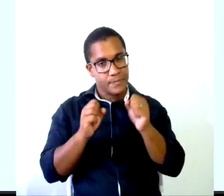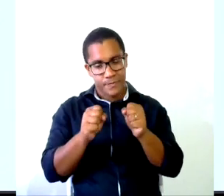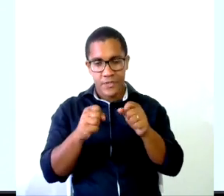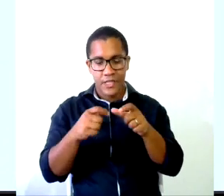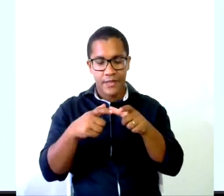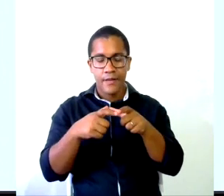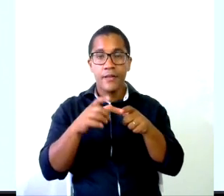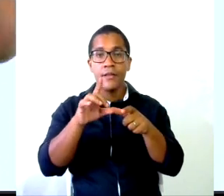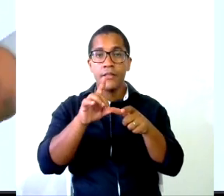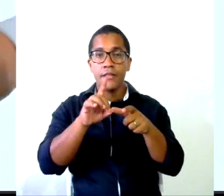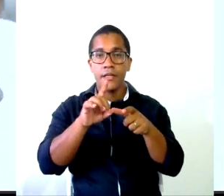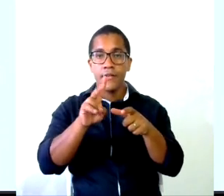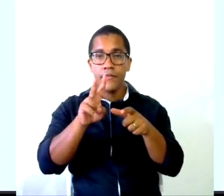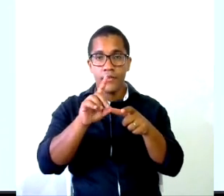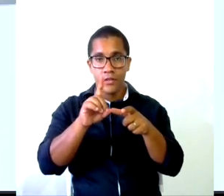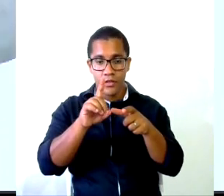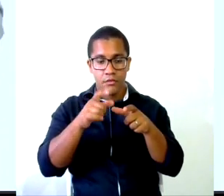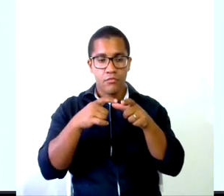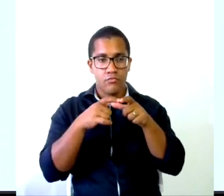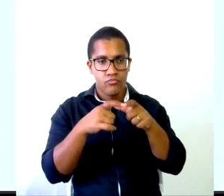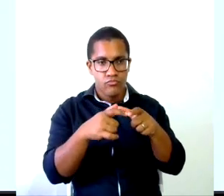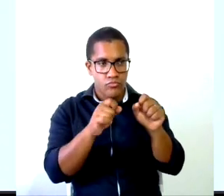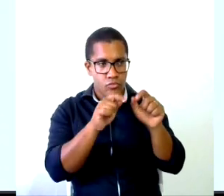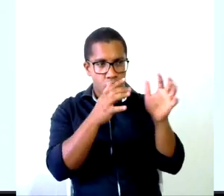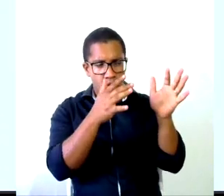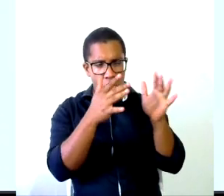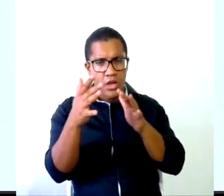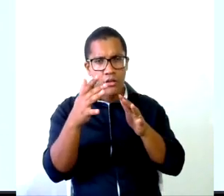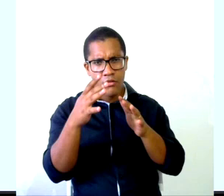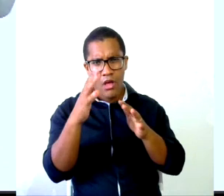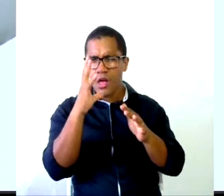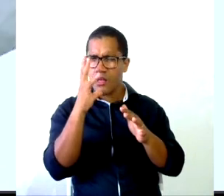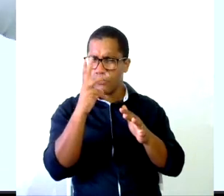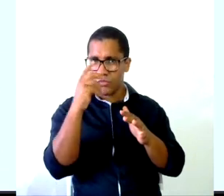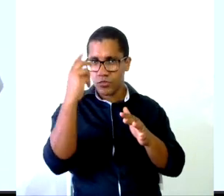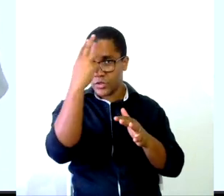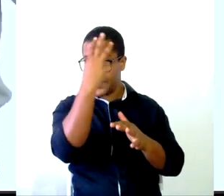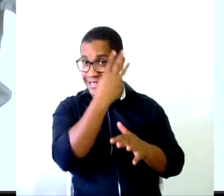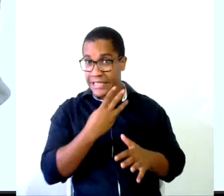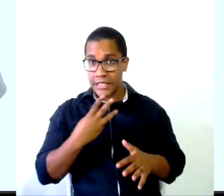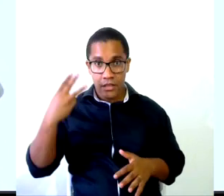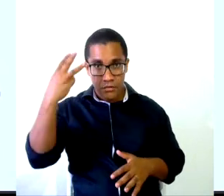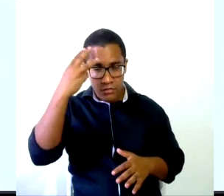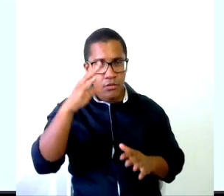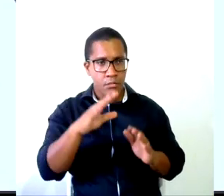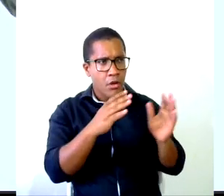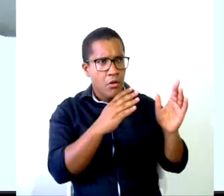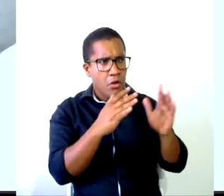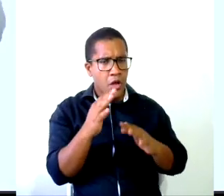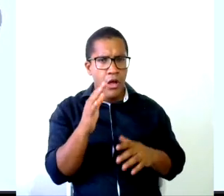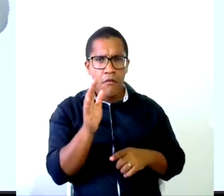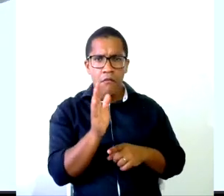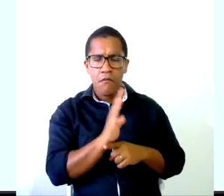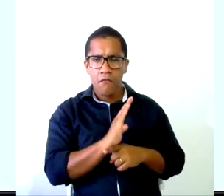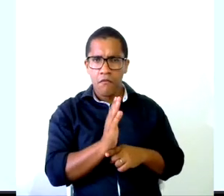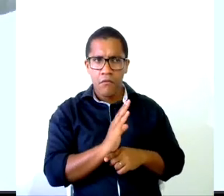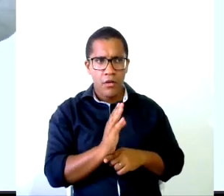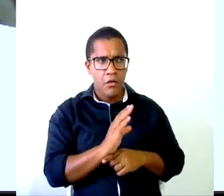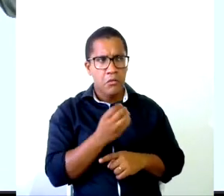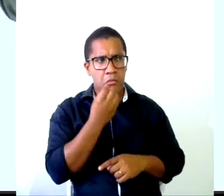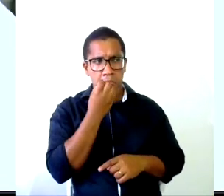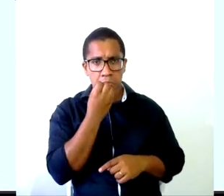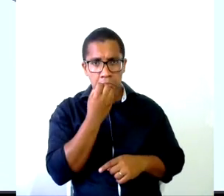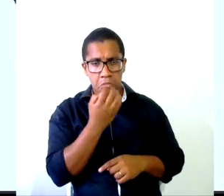um DVDzinho do Gladiador e vá assistir o Gladiador. É um pouco longo, 3 horas, mas é um filme